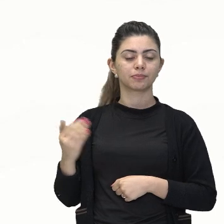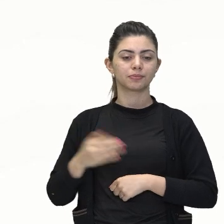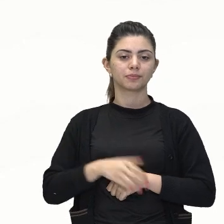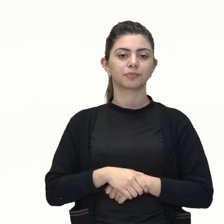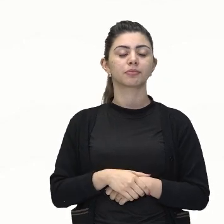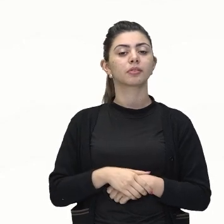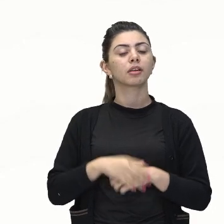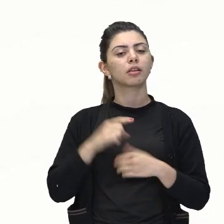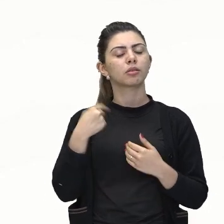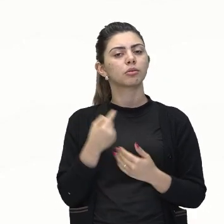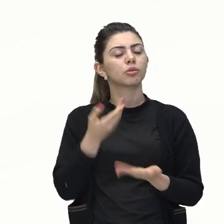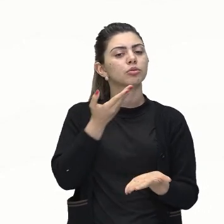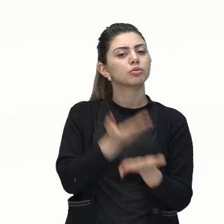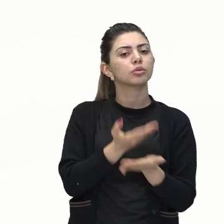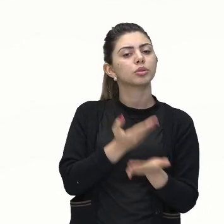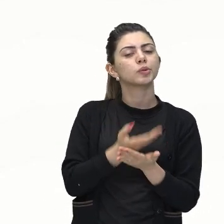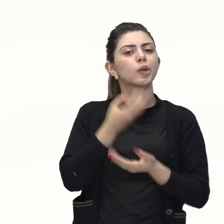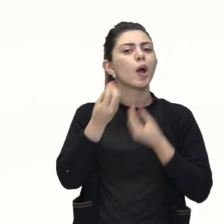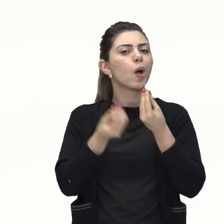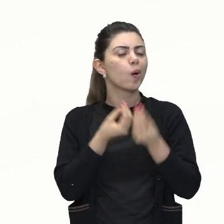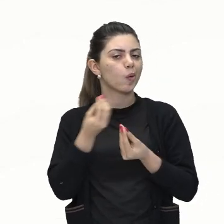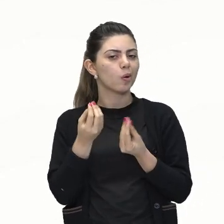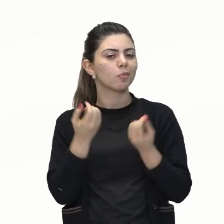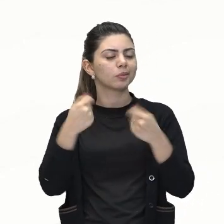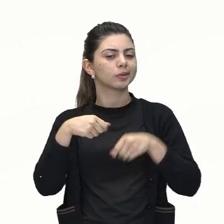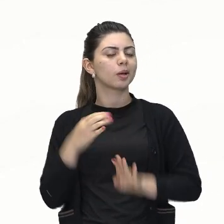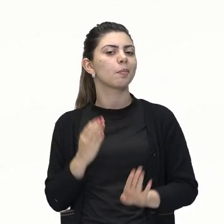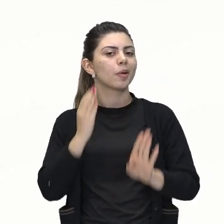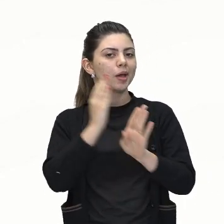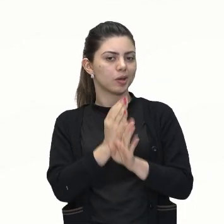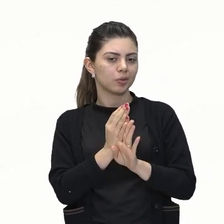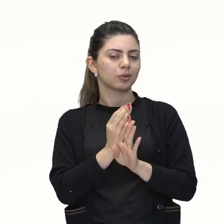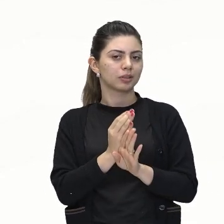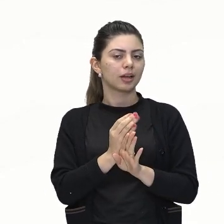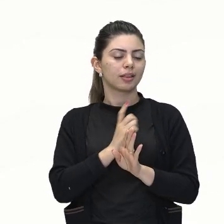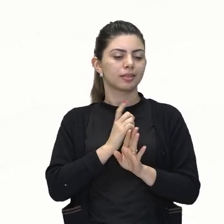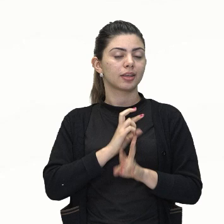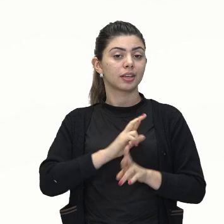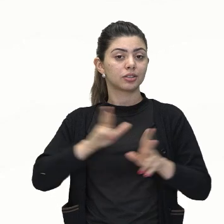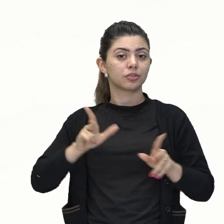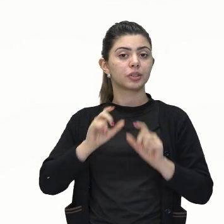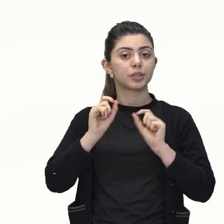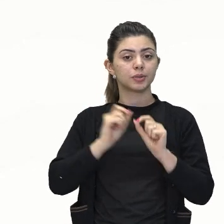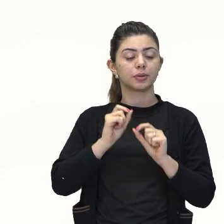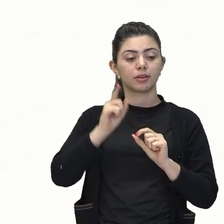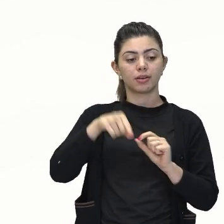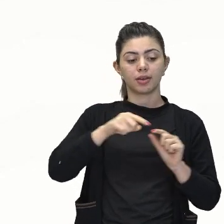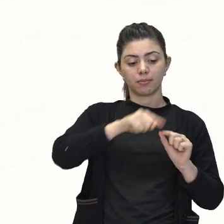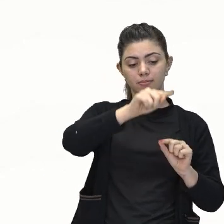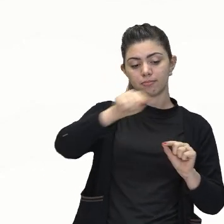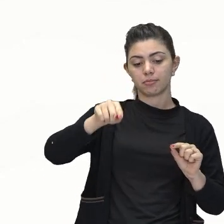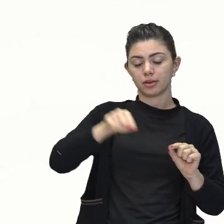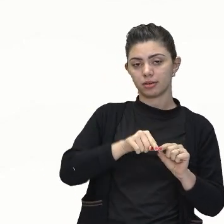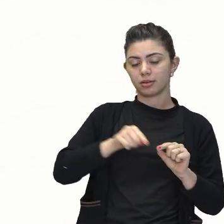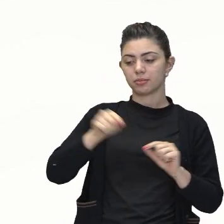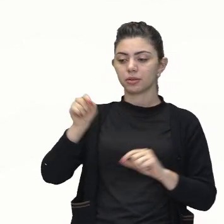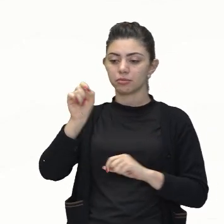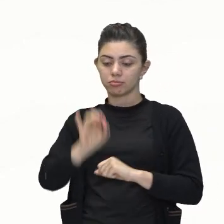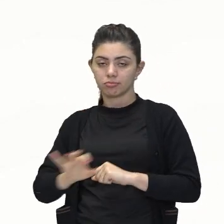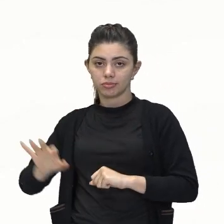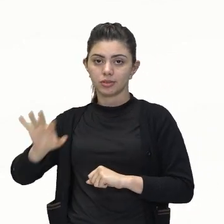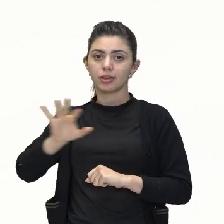a gente viu como determinar a diferença entre área e perímetro de figuras